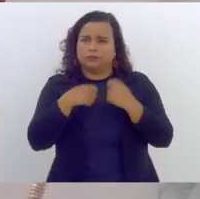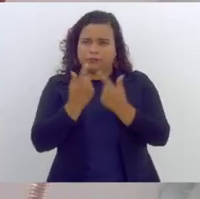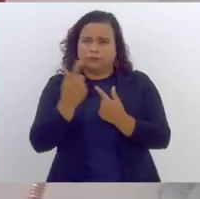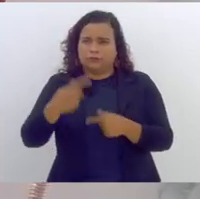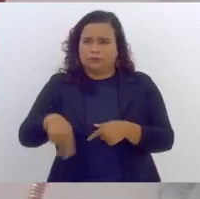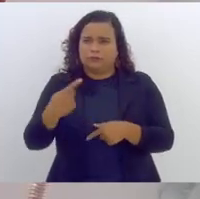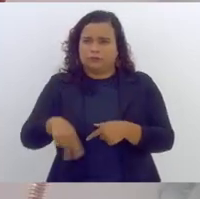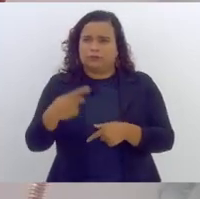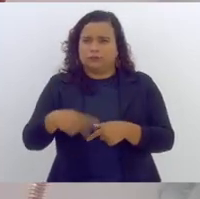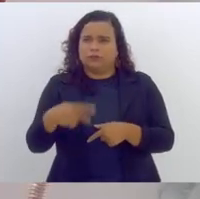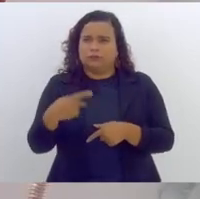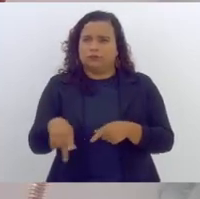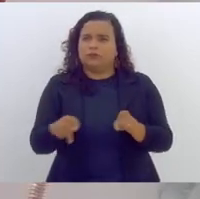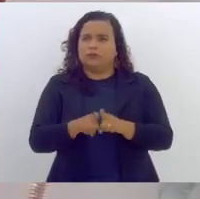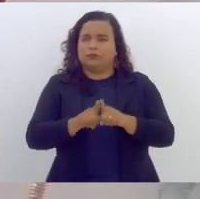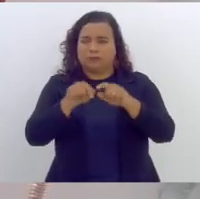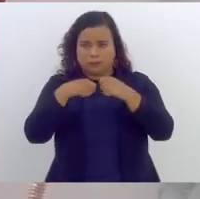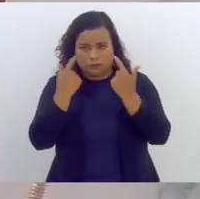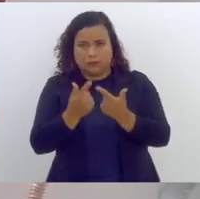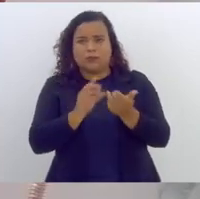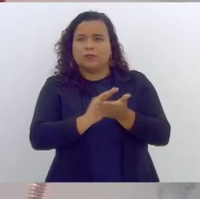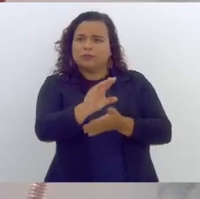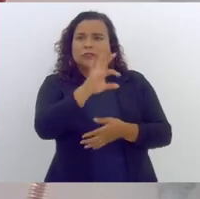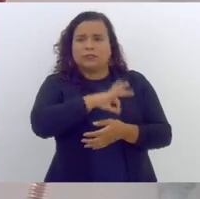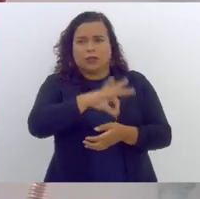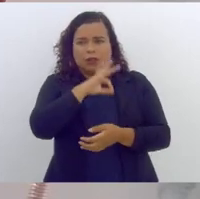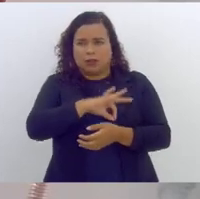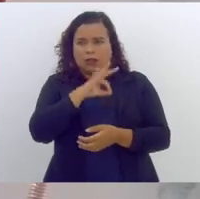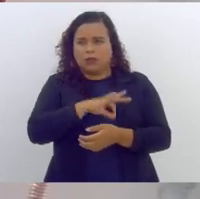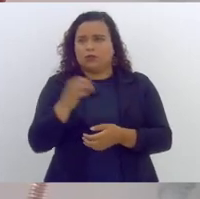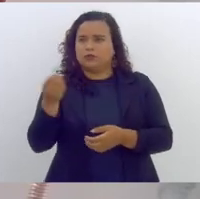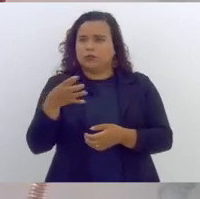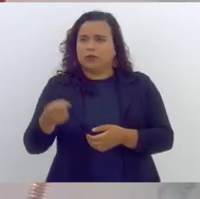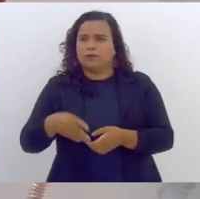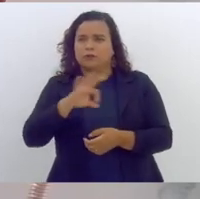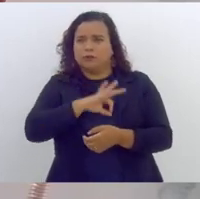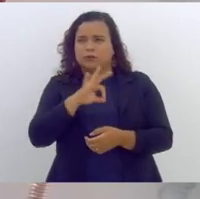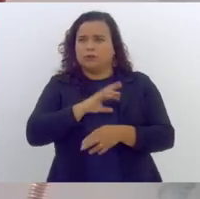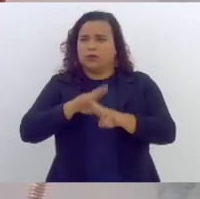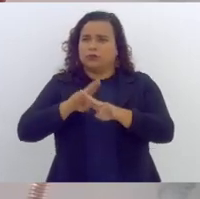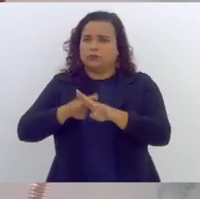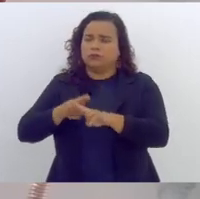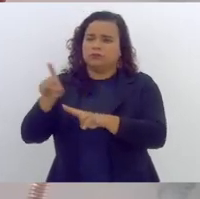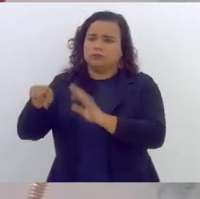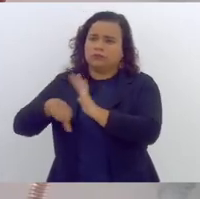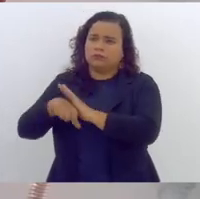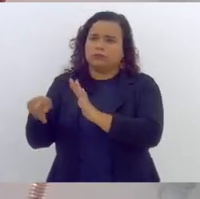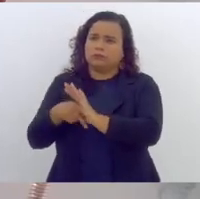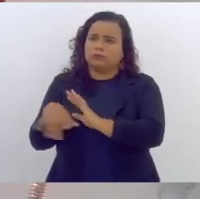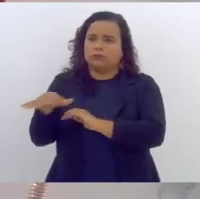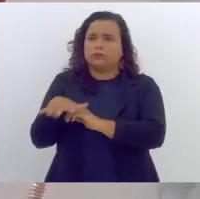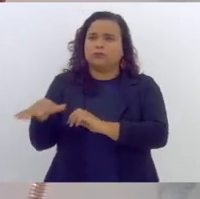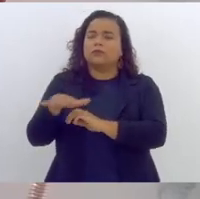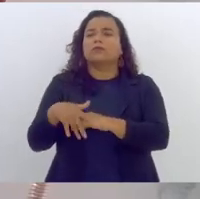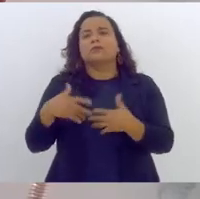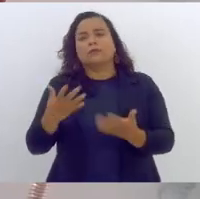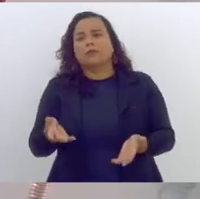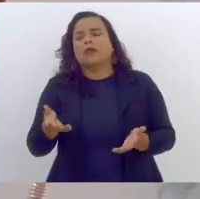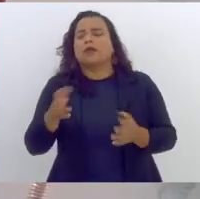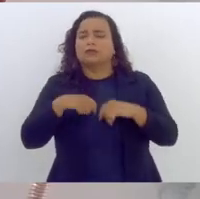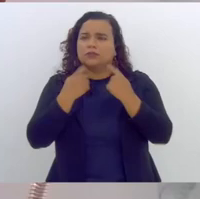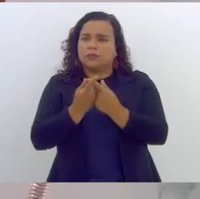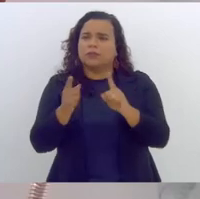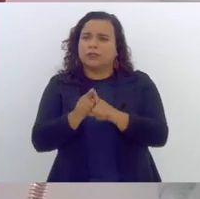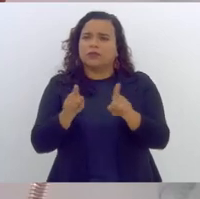Legislativa Assembleia Legislativa custiou o salário dos novos policiais penais Assembleia Legislativa custou o curso de